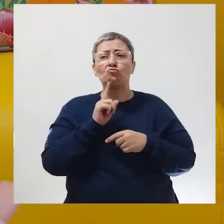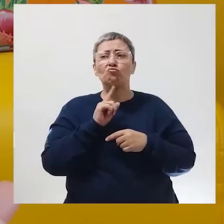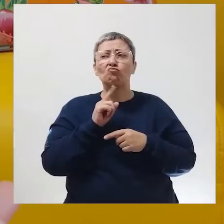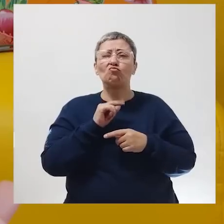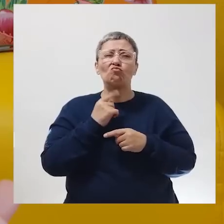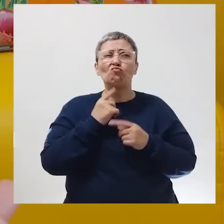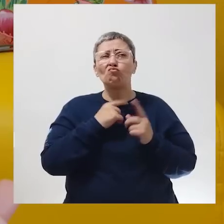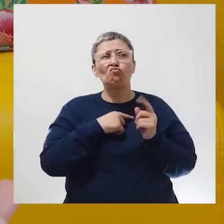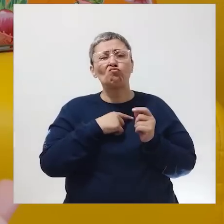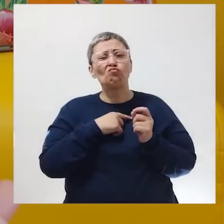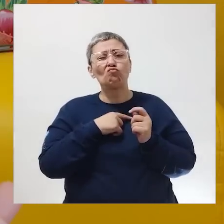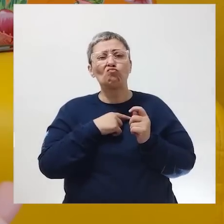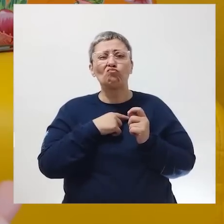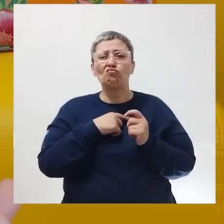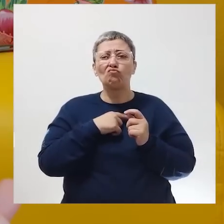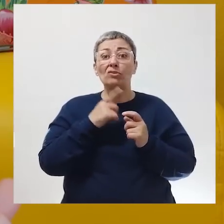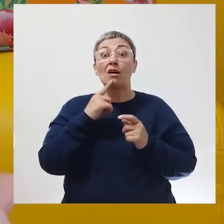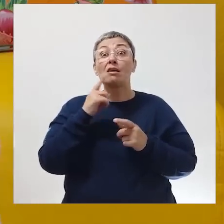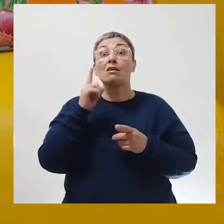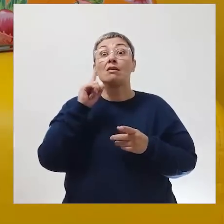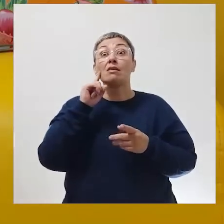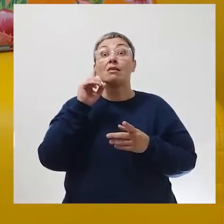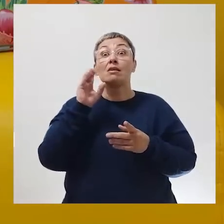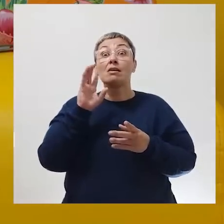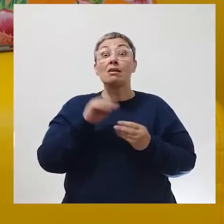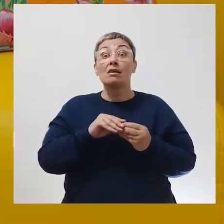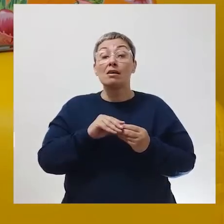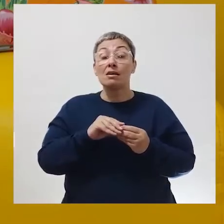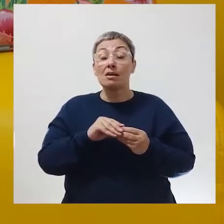Não, isso não.